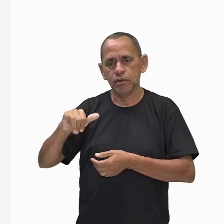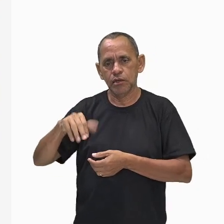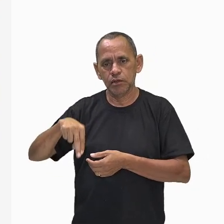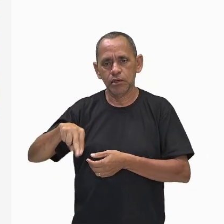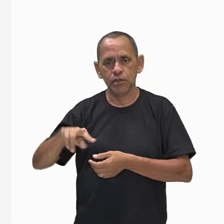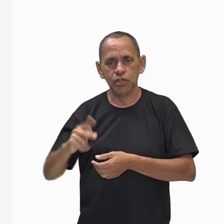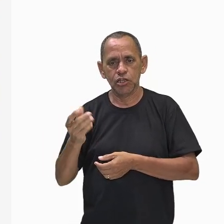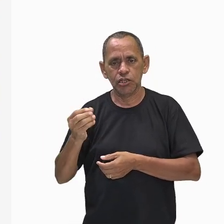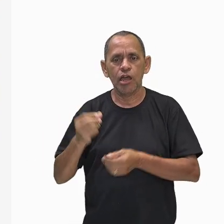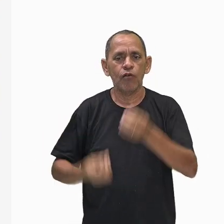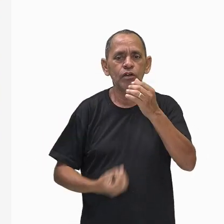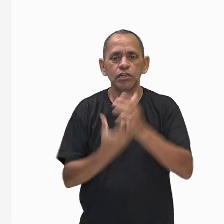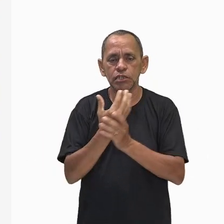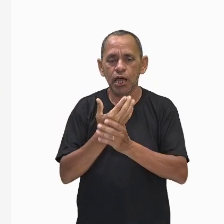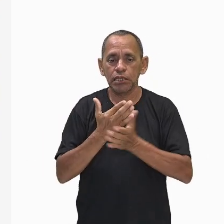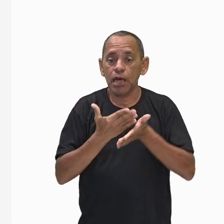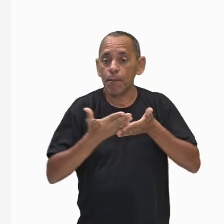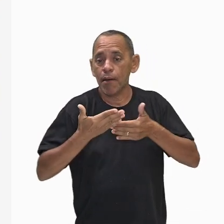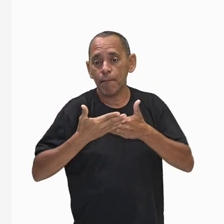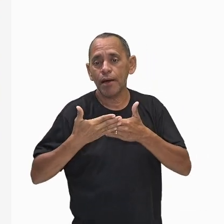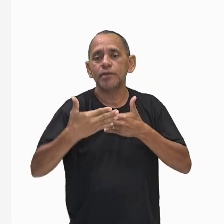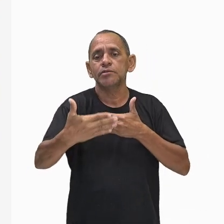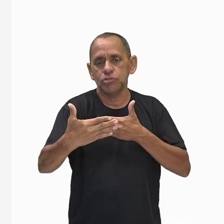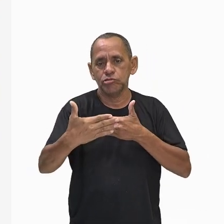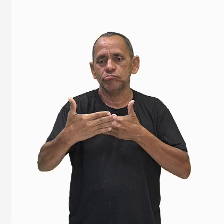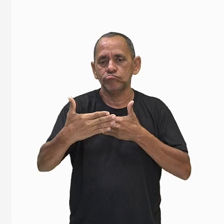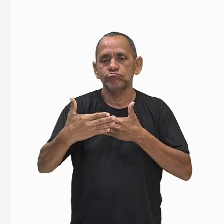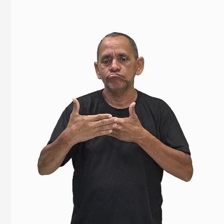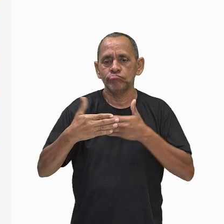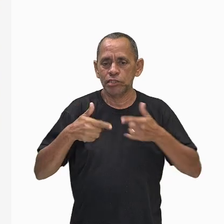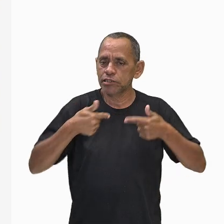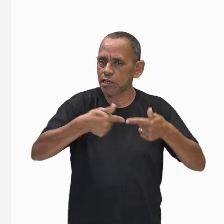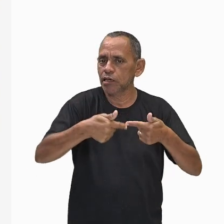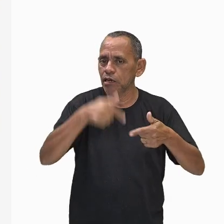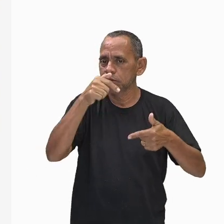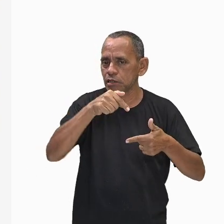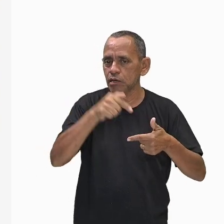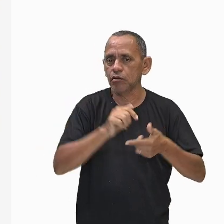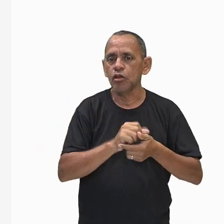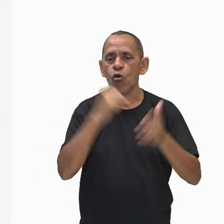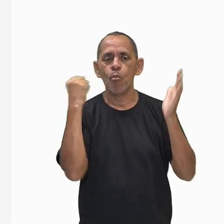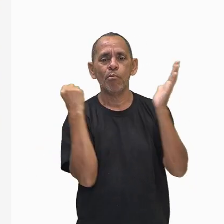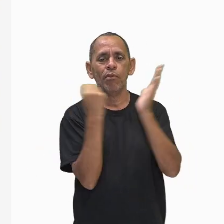a partir da Batalha Naval do Riachuelo, um marco ali para a história